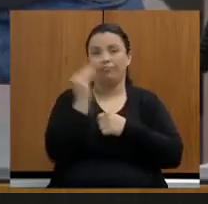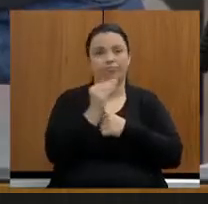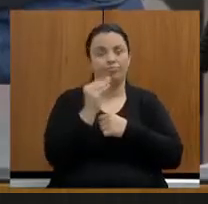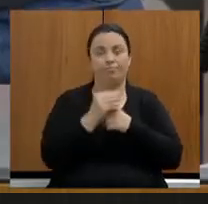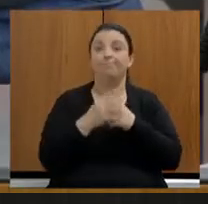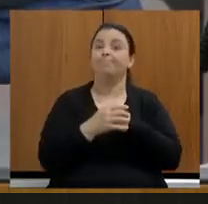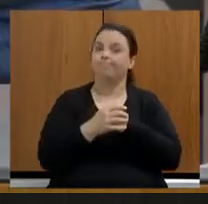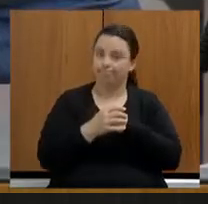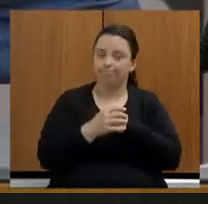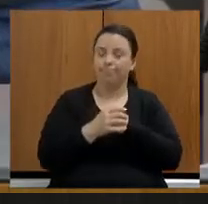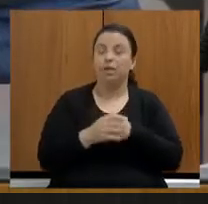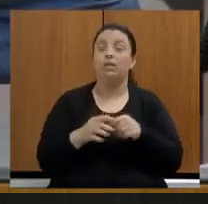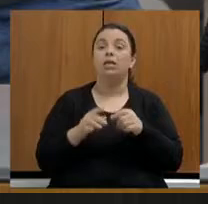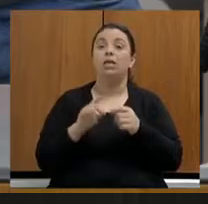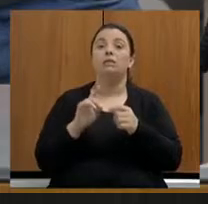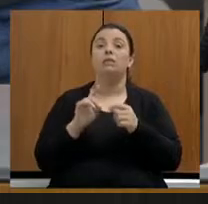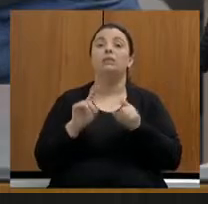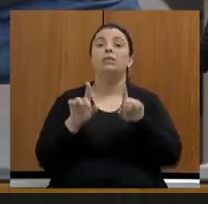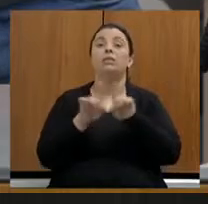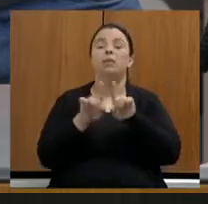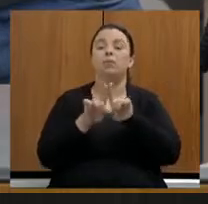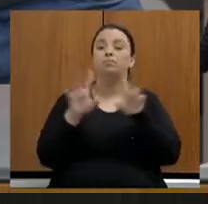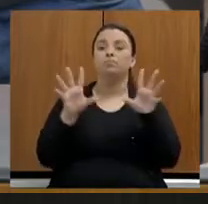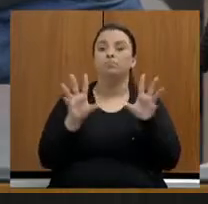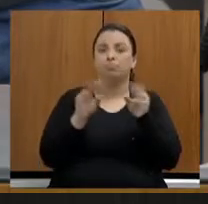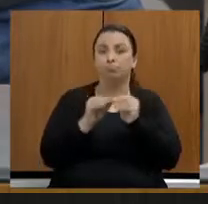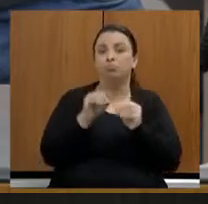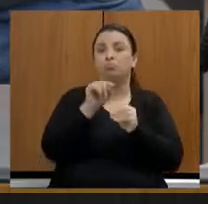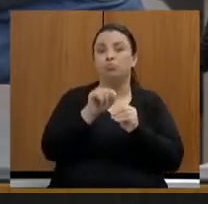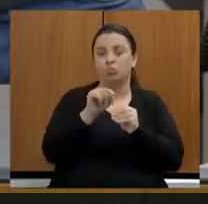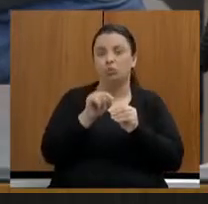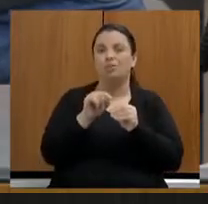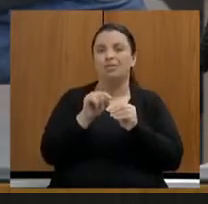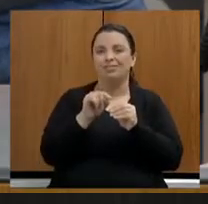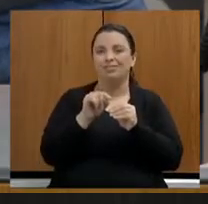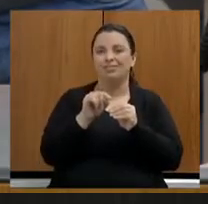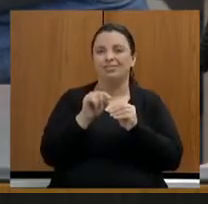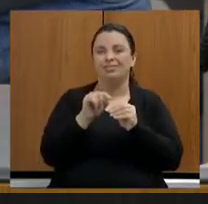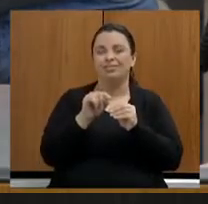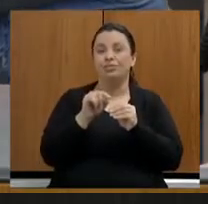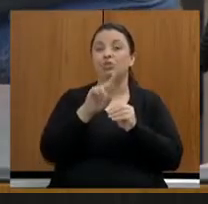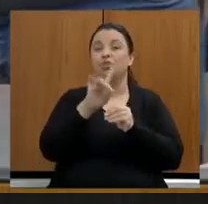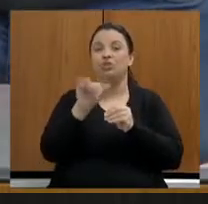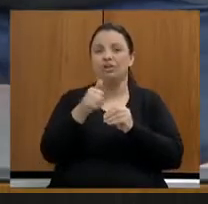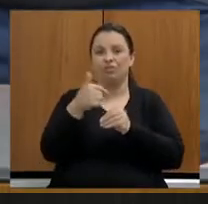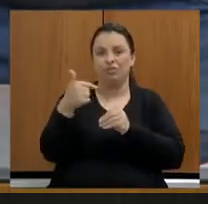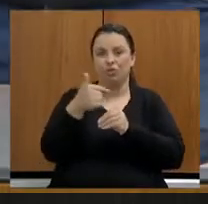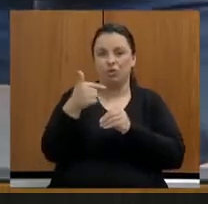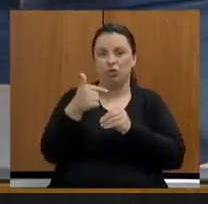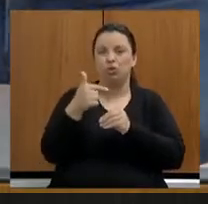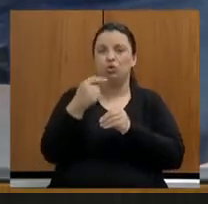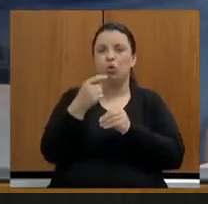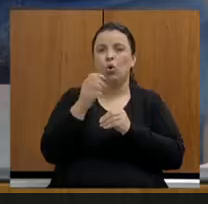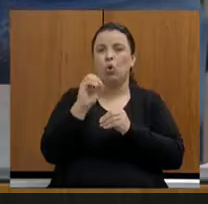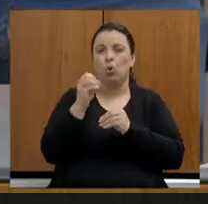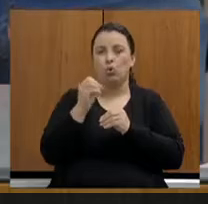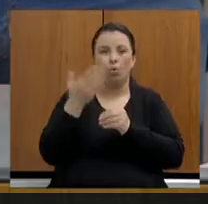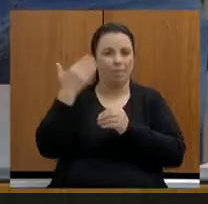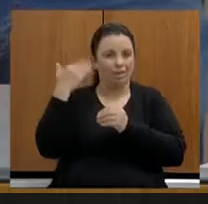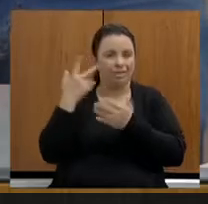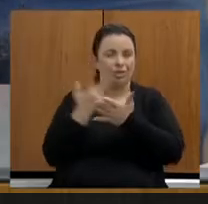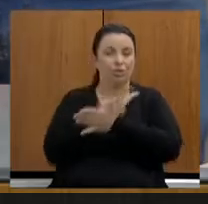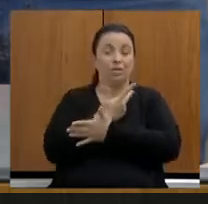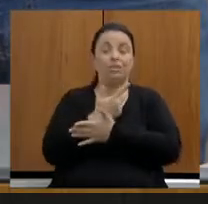síntese na do debate público realizado no dia vinte e dois de outubro Minas Gerais não cumpre metas do Plano Estadual